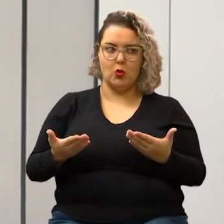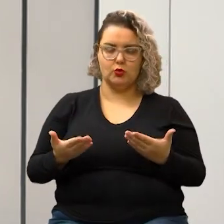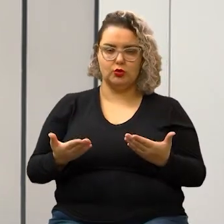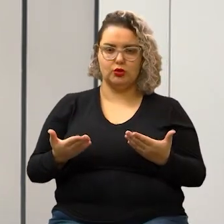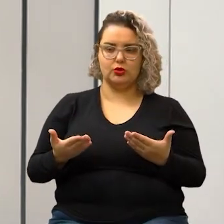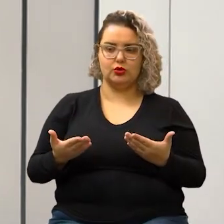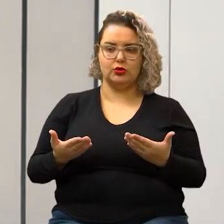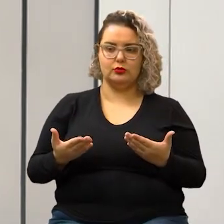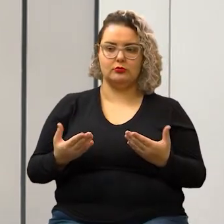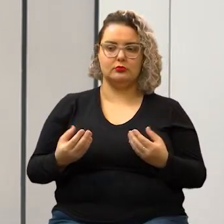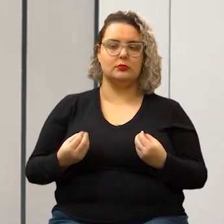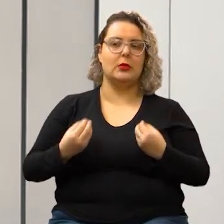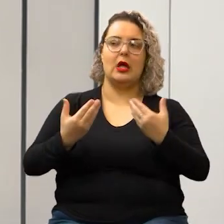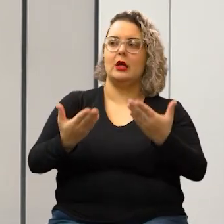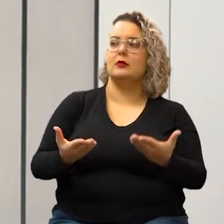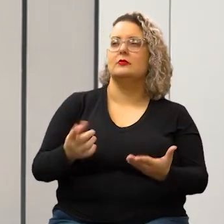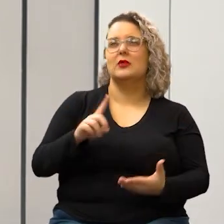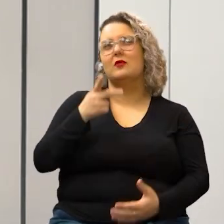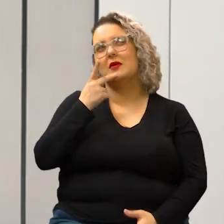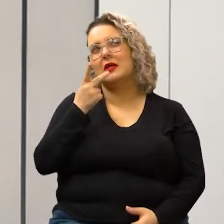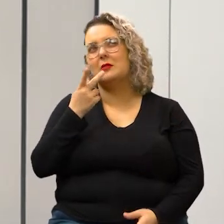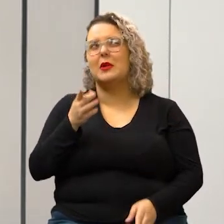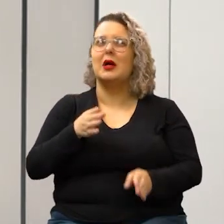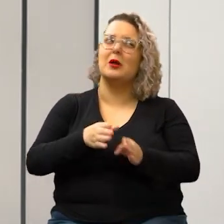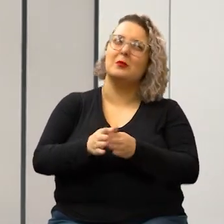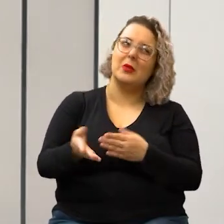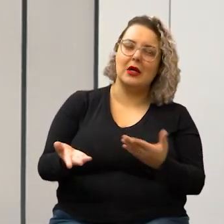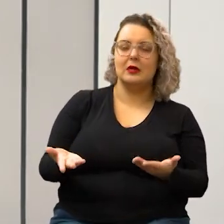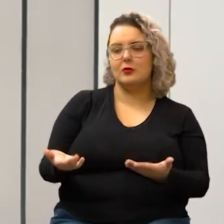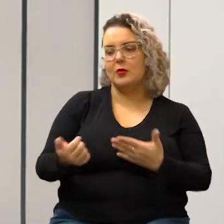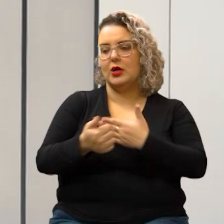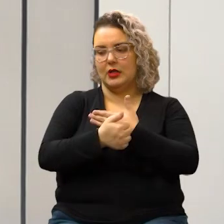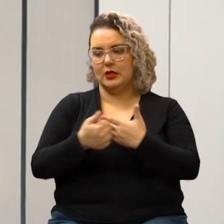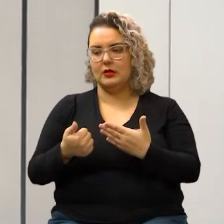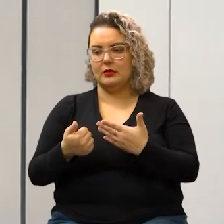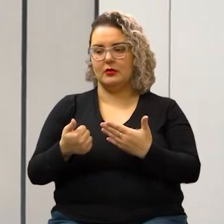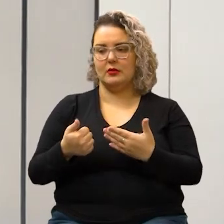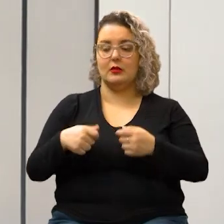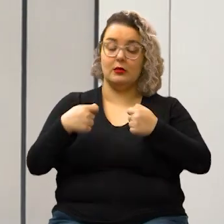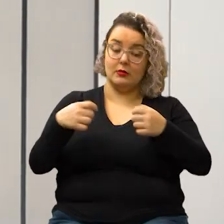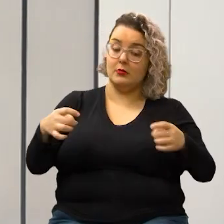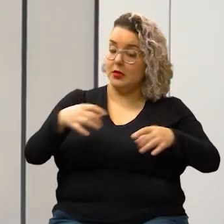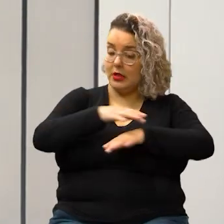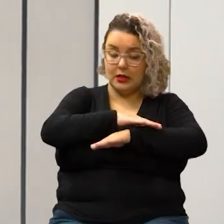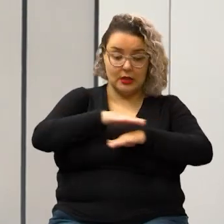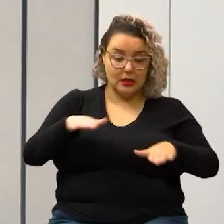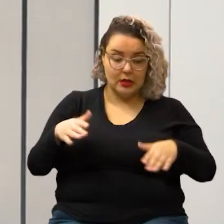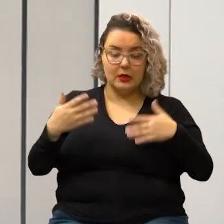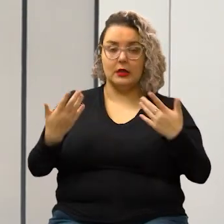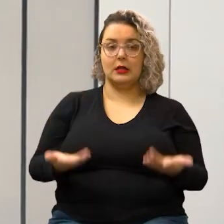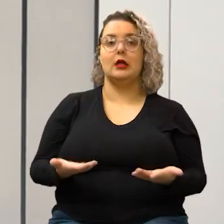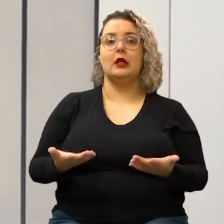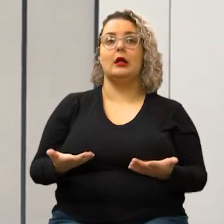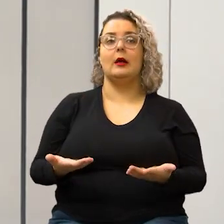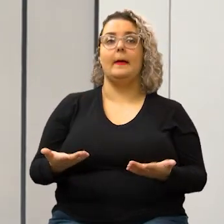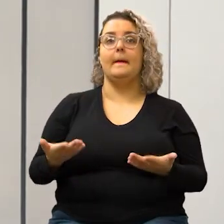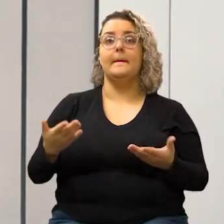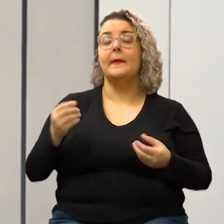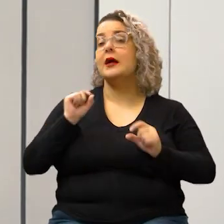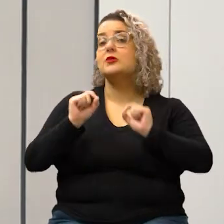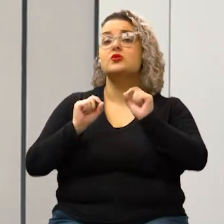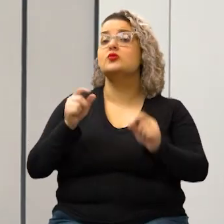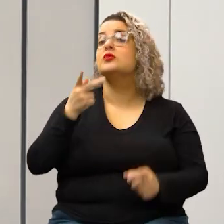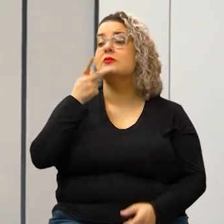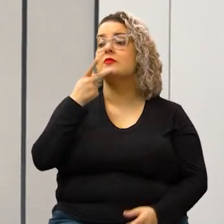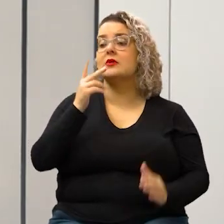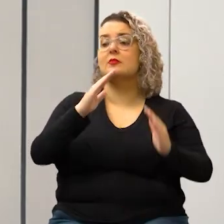gente daria, não diria essa recomendação, essa questão moralista, até que a gente falou que a gente precisa se despir dela, mas o que a gente diria para